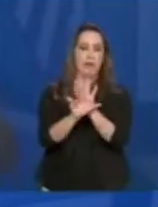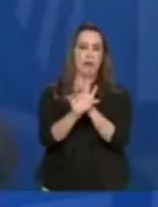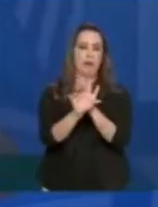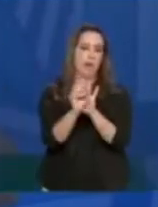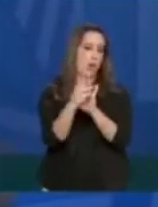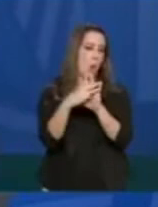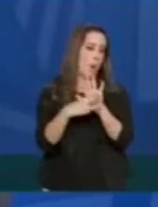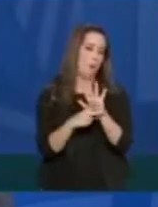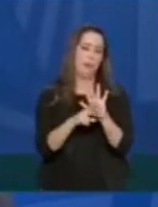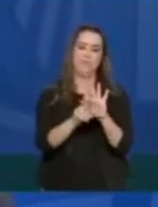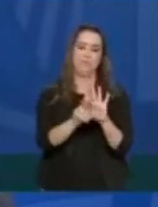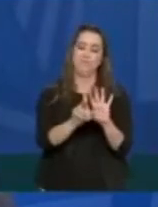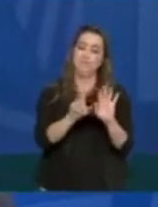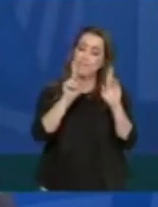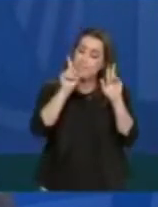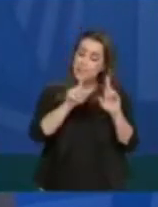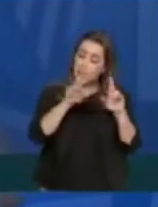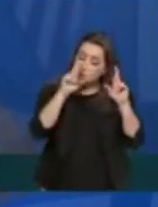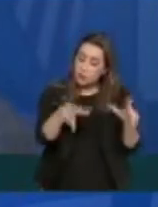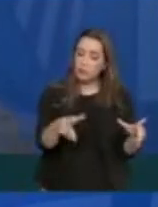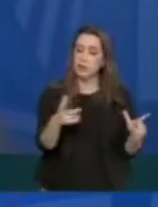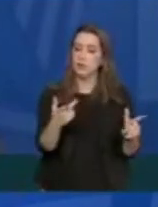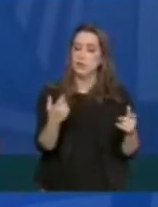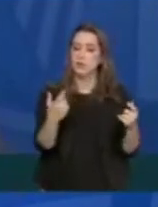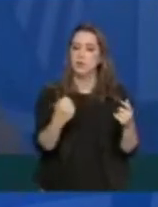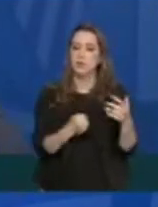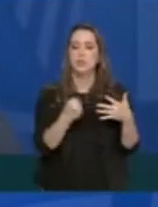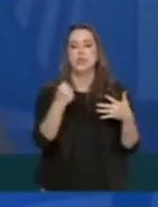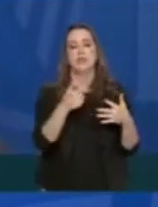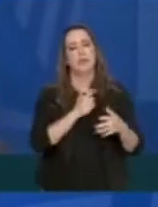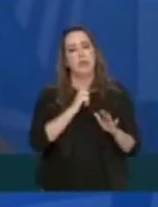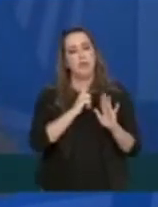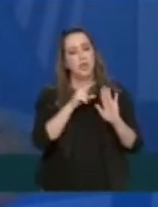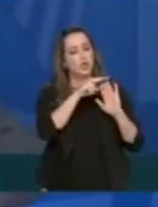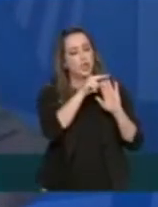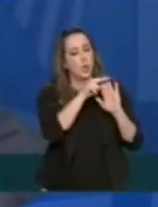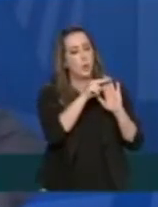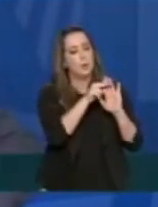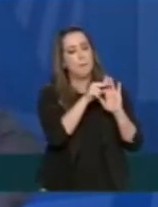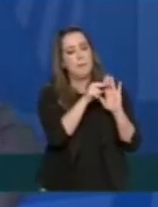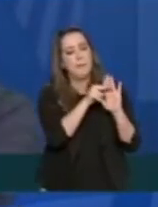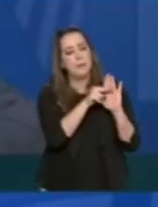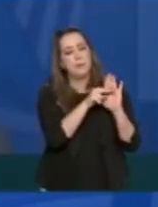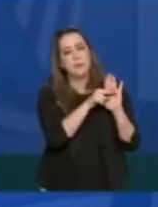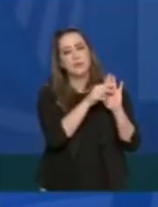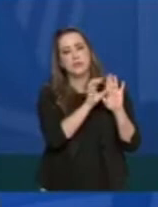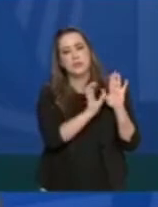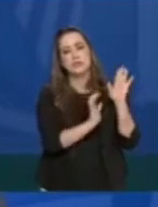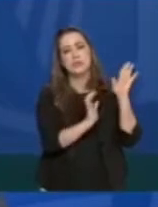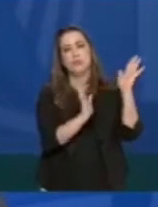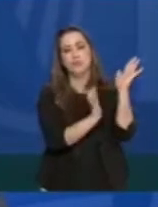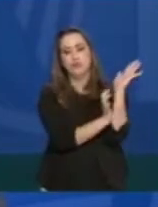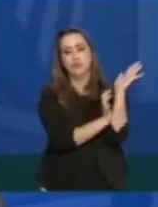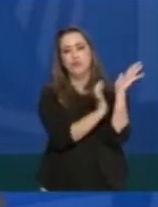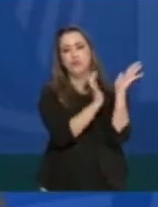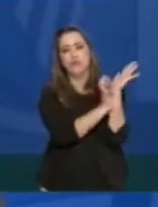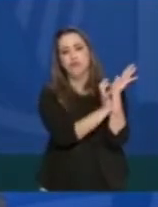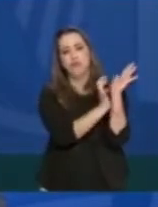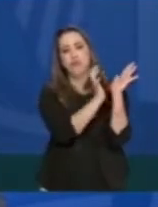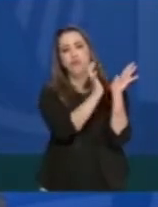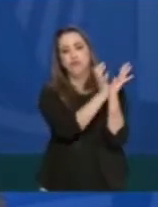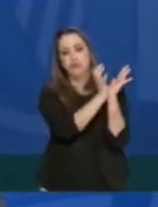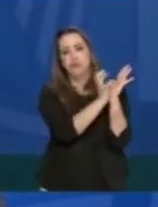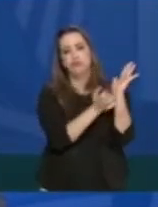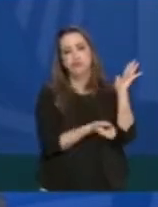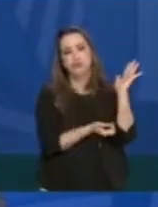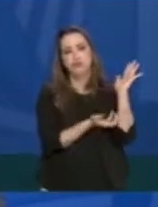medida provisória. Há uma série de questões burocráticas que são impactadas